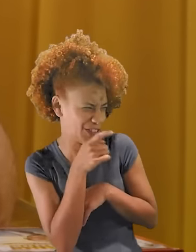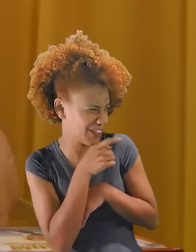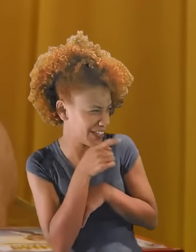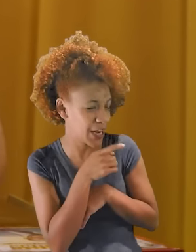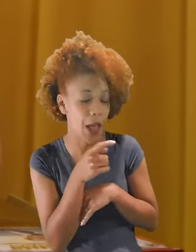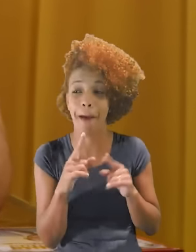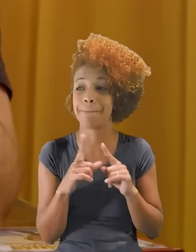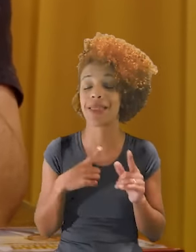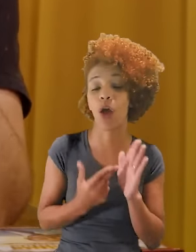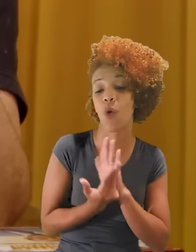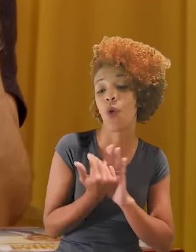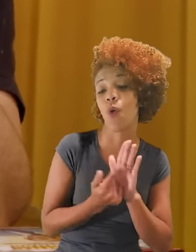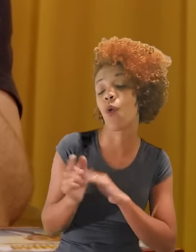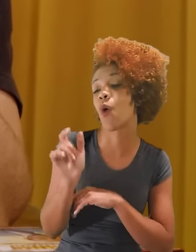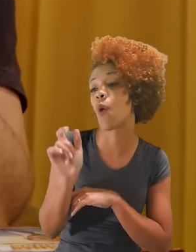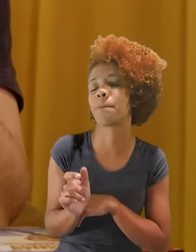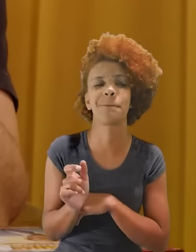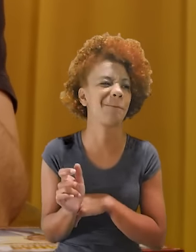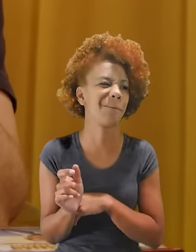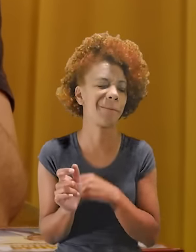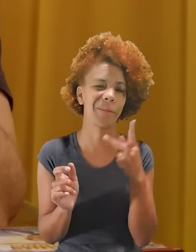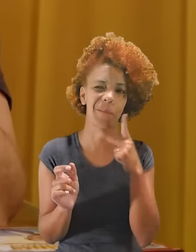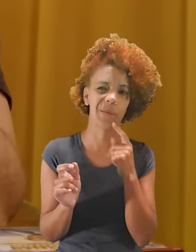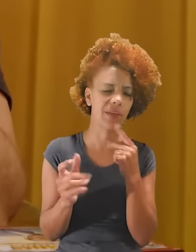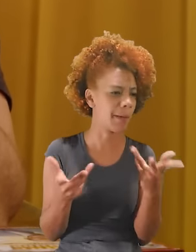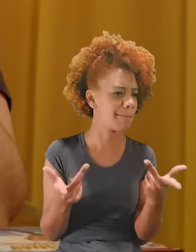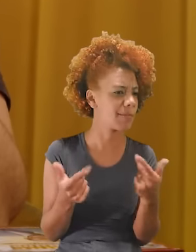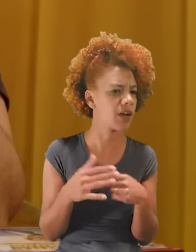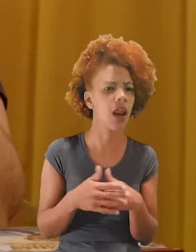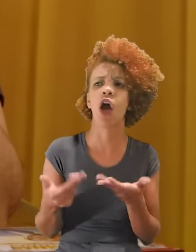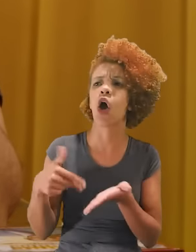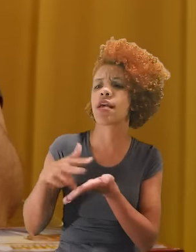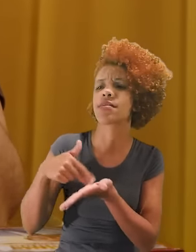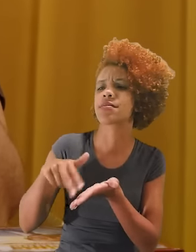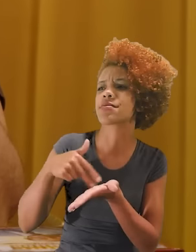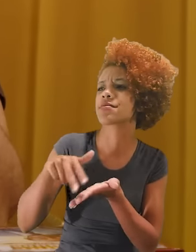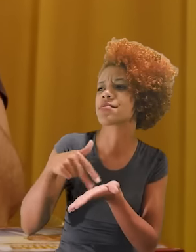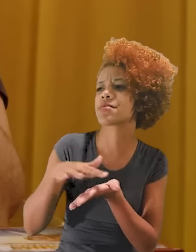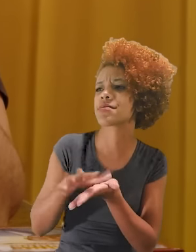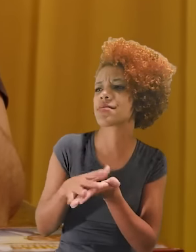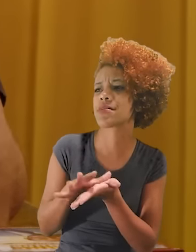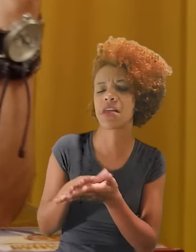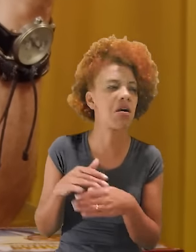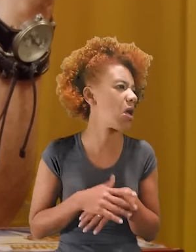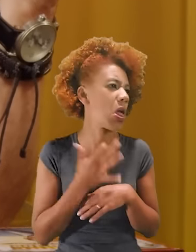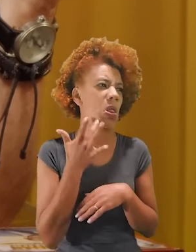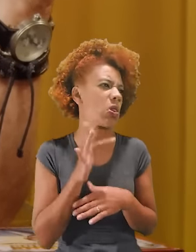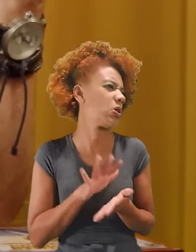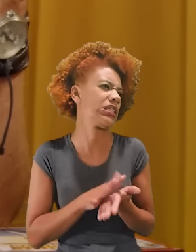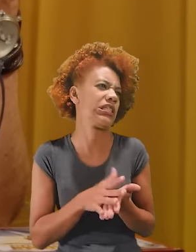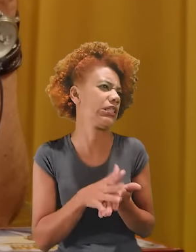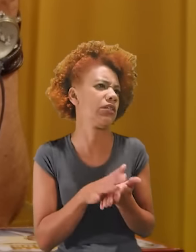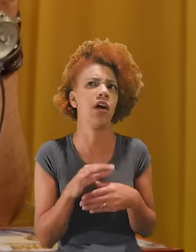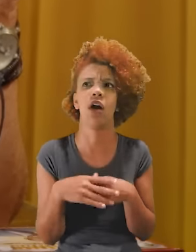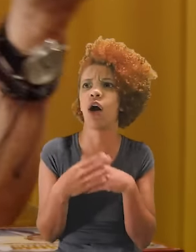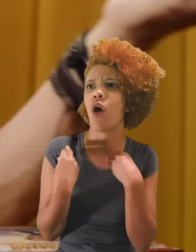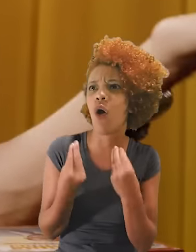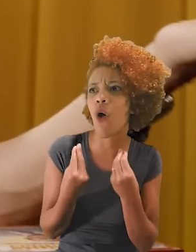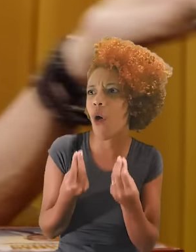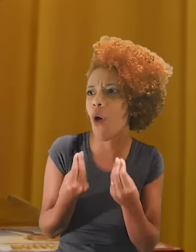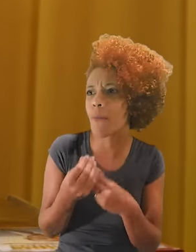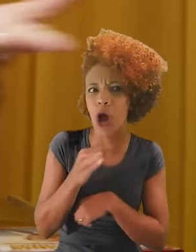estão desenhando o cara, e aí o Disney vira e falou assim, porra, cara, tá sensacional, tá agora samba pra gente. Ele falou, eu não sei sambar. O